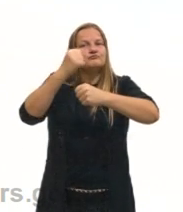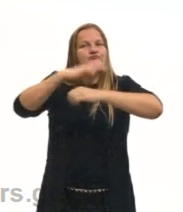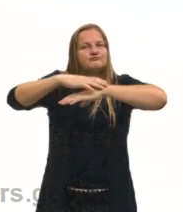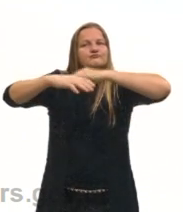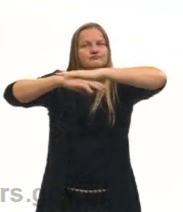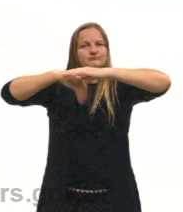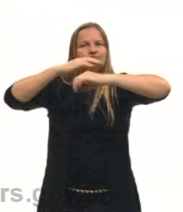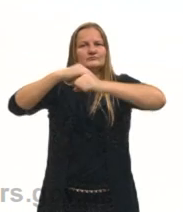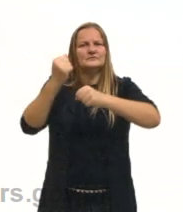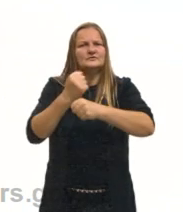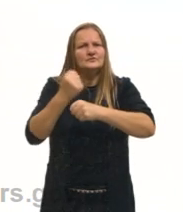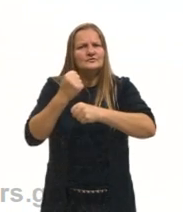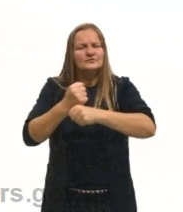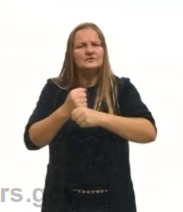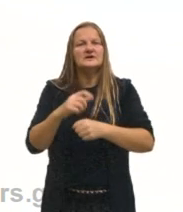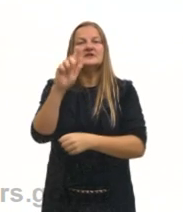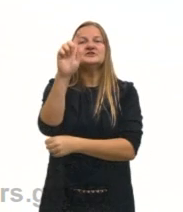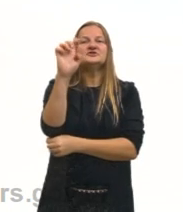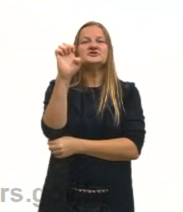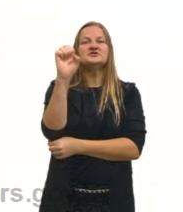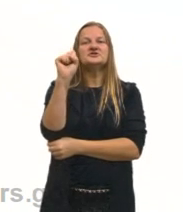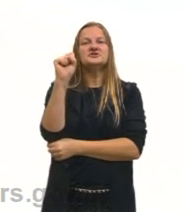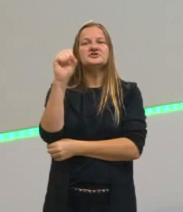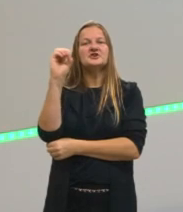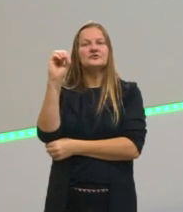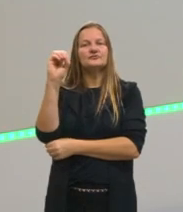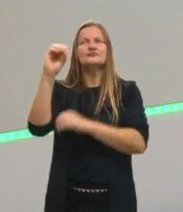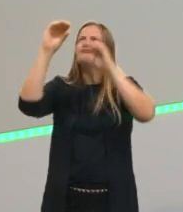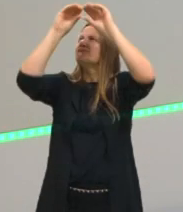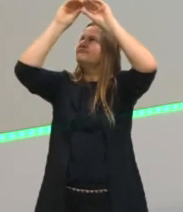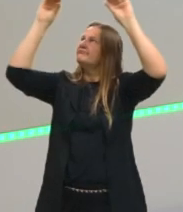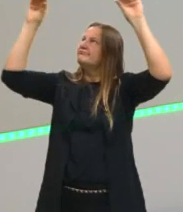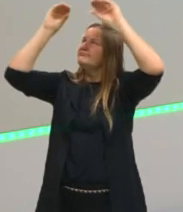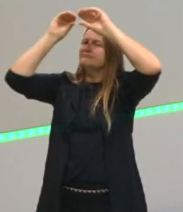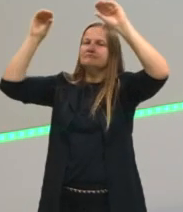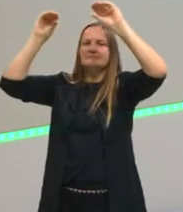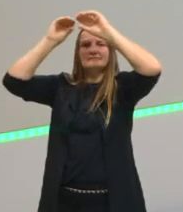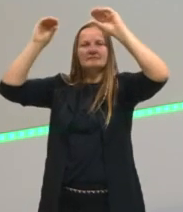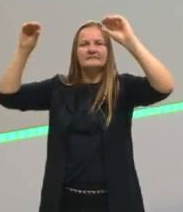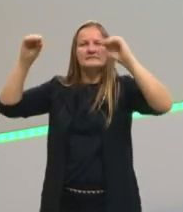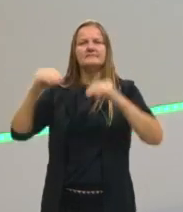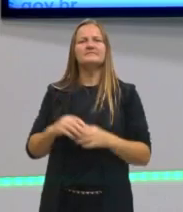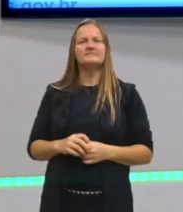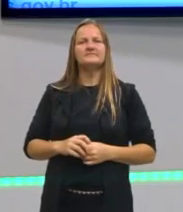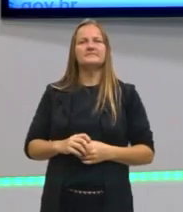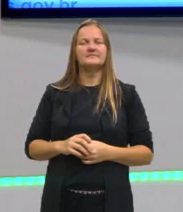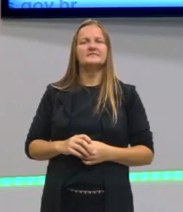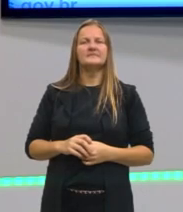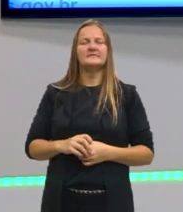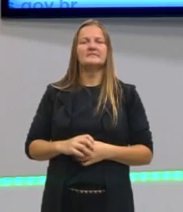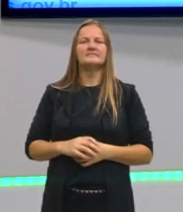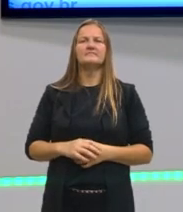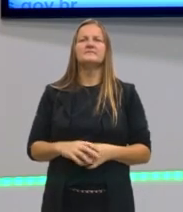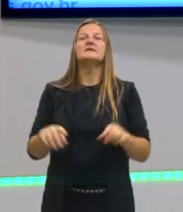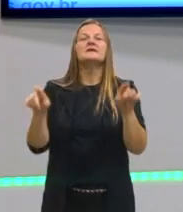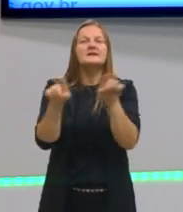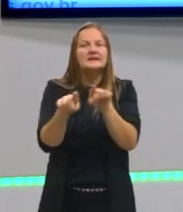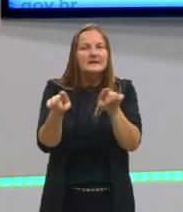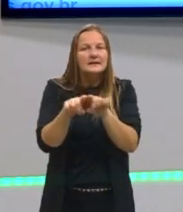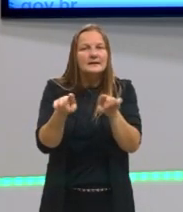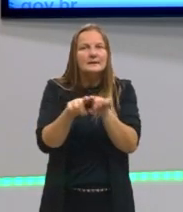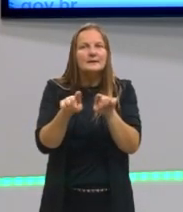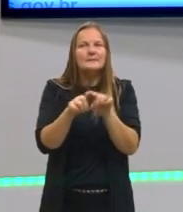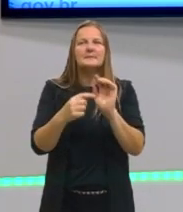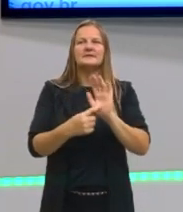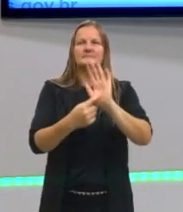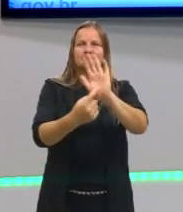que aquela formação dos dias não é que a gente utiliza em drywall na no fechamento do teto nas Lajes e também